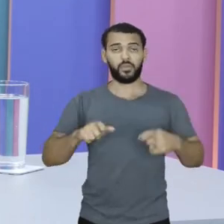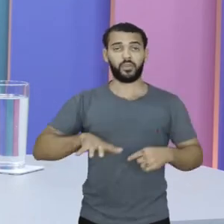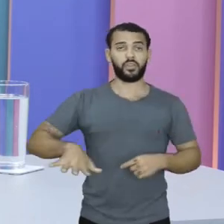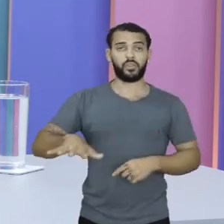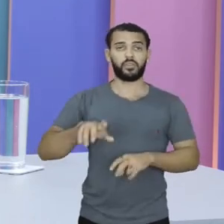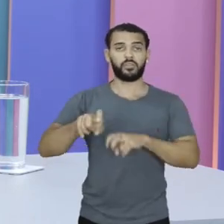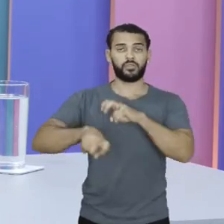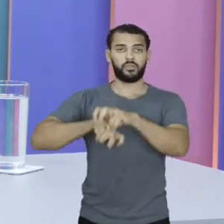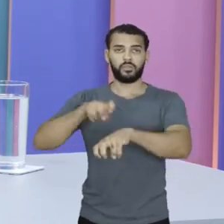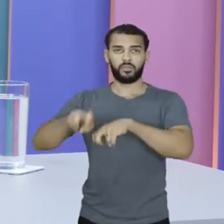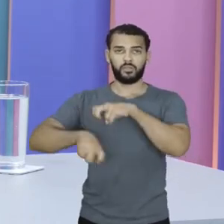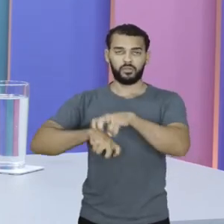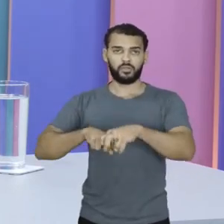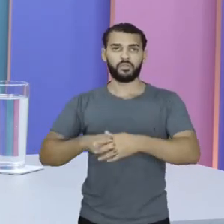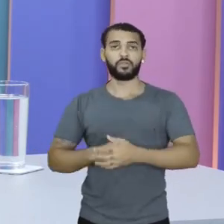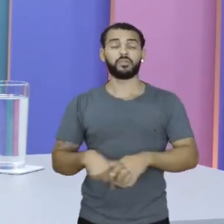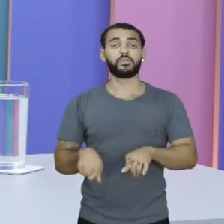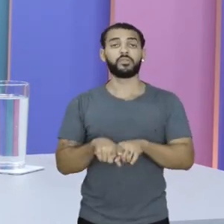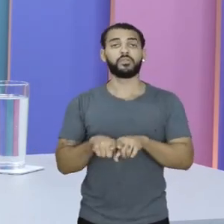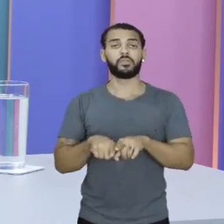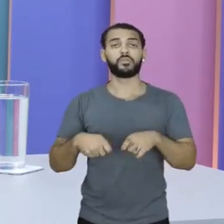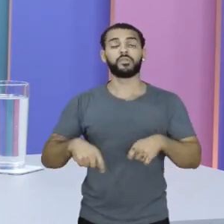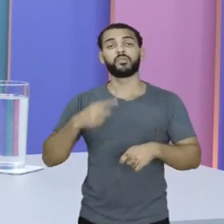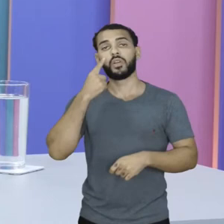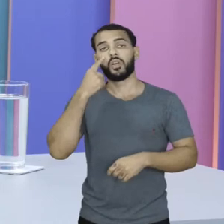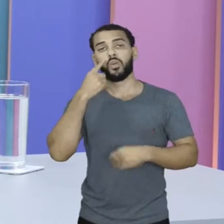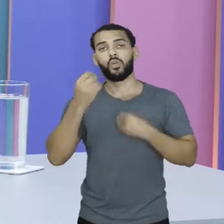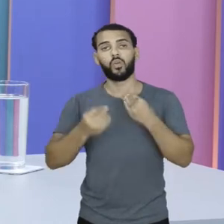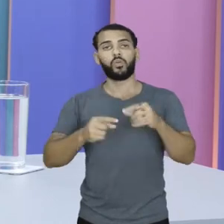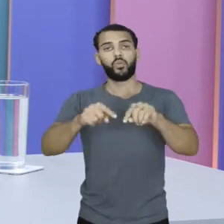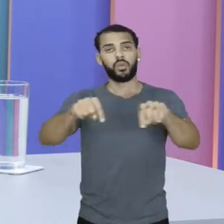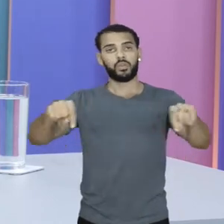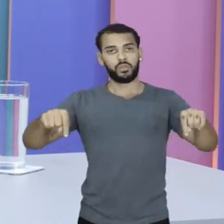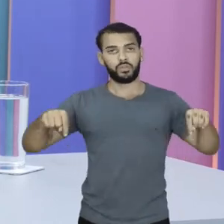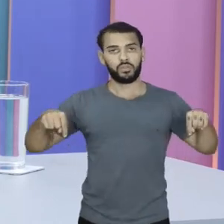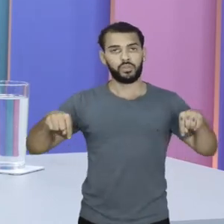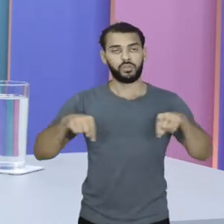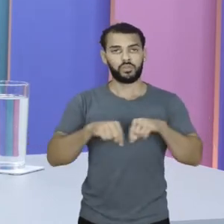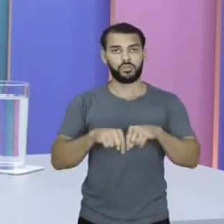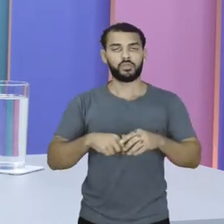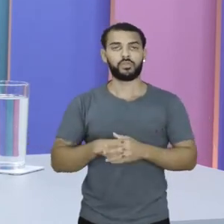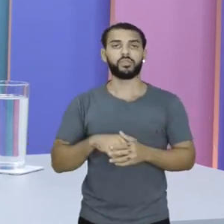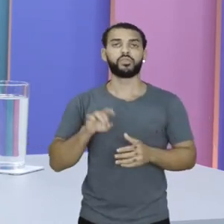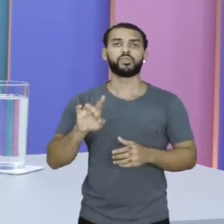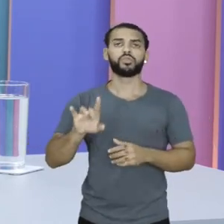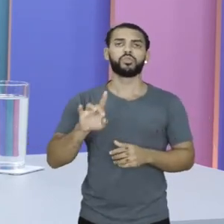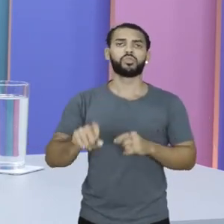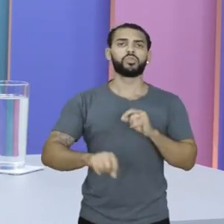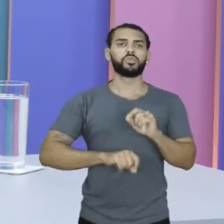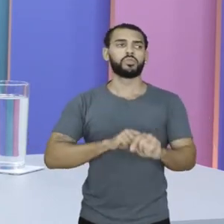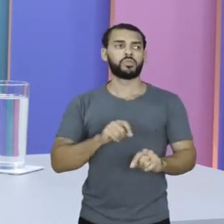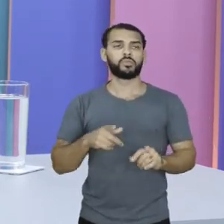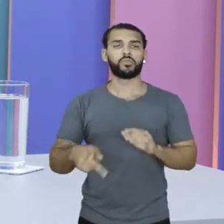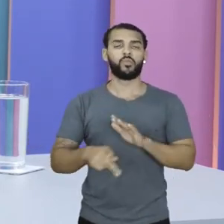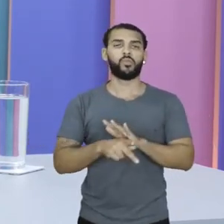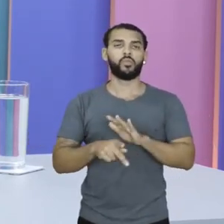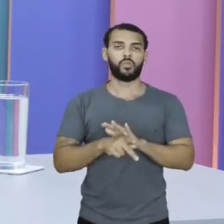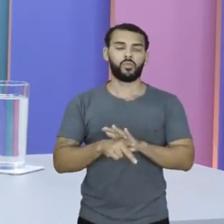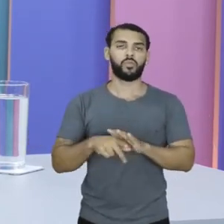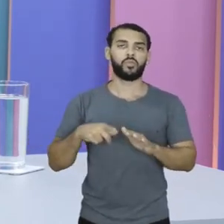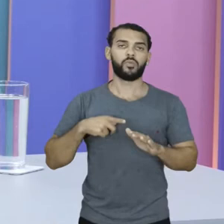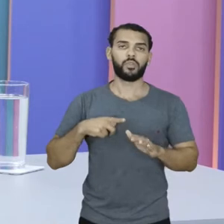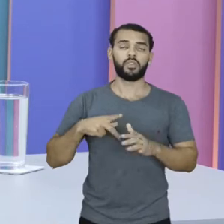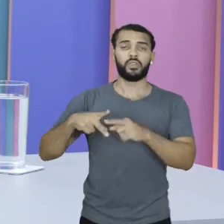é reconhecendo e regularizando os territórios, né? Não só os territórios da reforma agrária, mas, sobretudo,